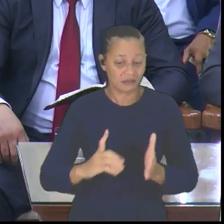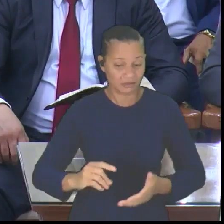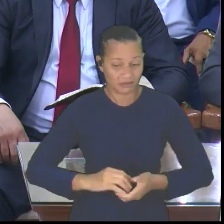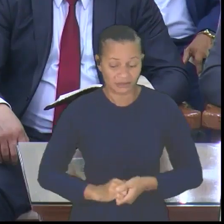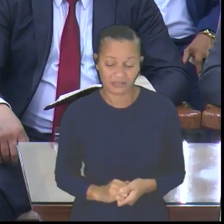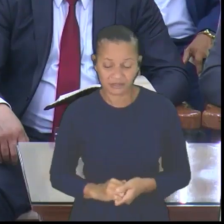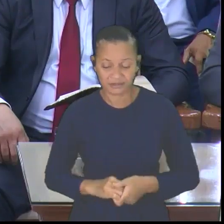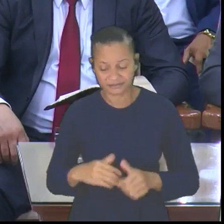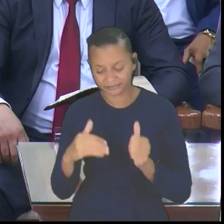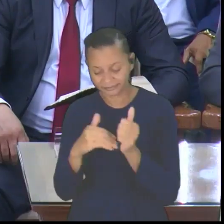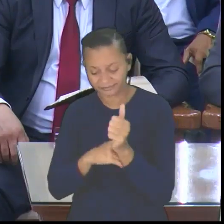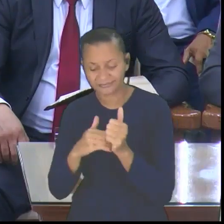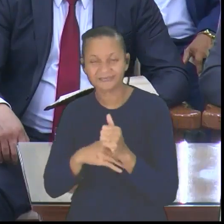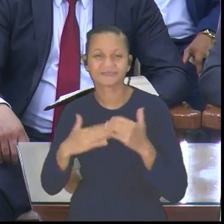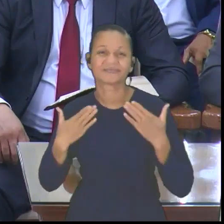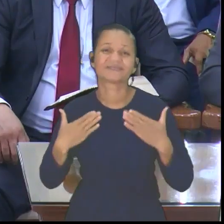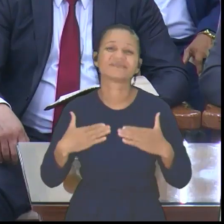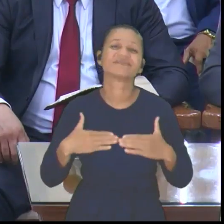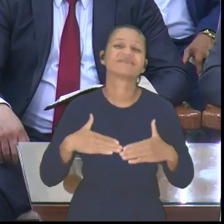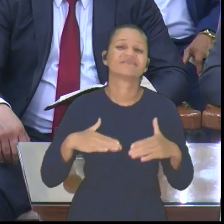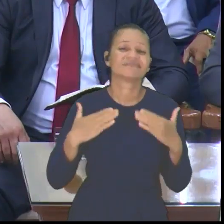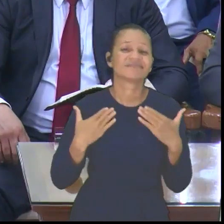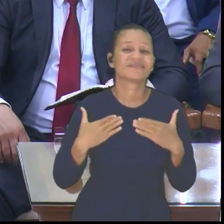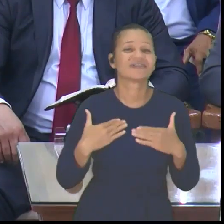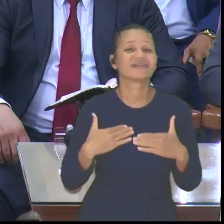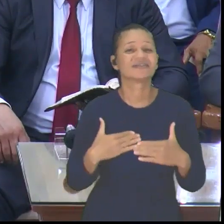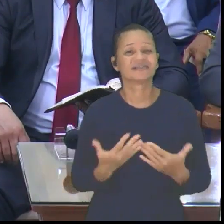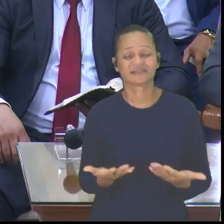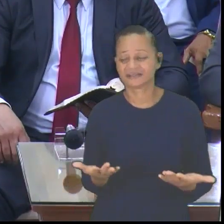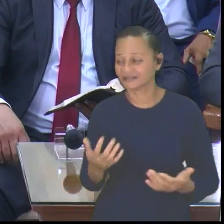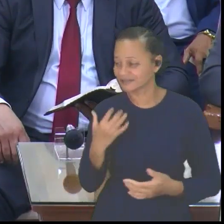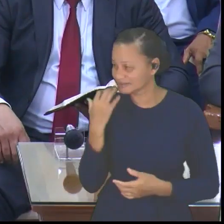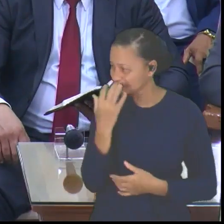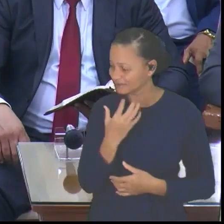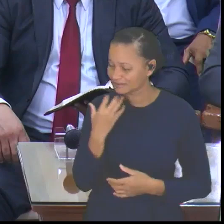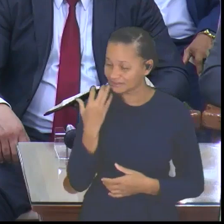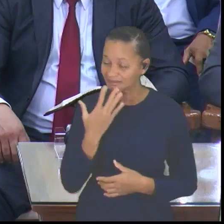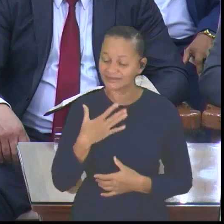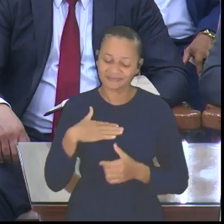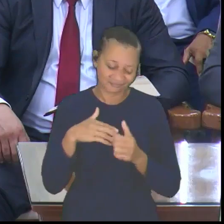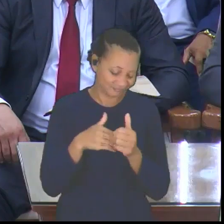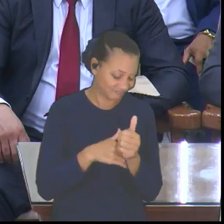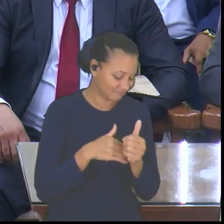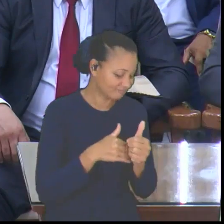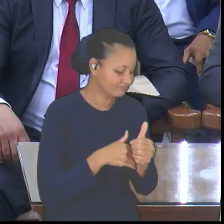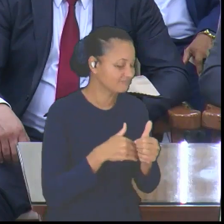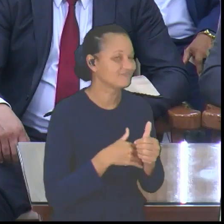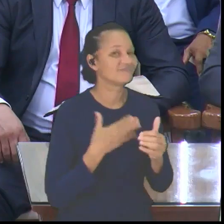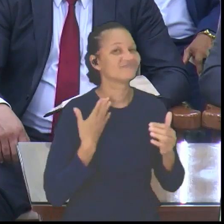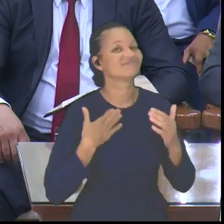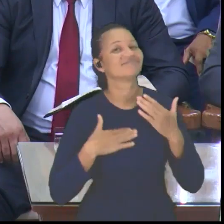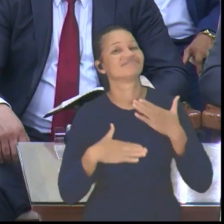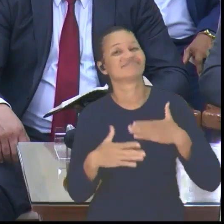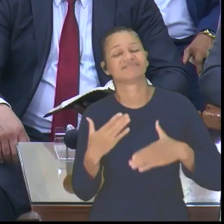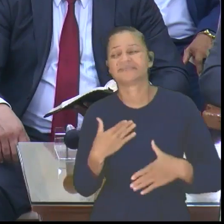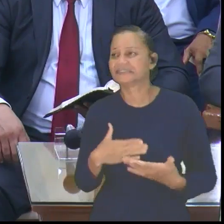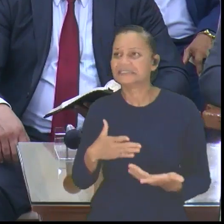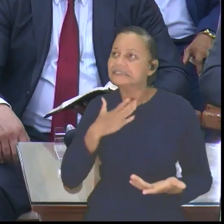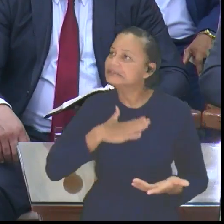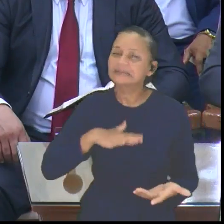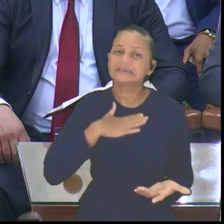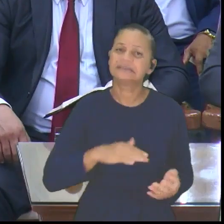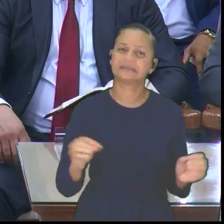segredo é descansar. A gente canta tanto, né? Tem um hino até que diz, o segredo é descansar, né? E a gente não descansa,